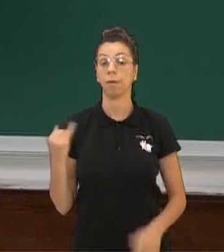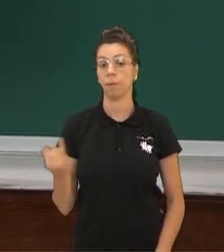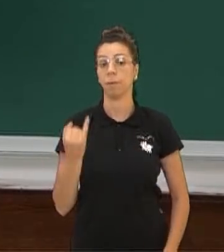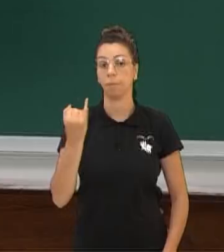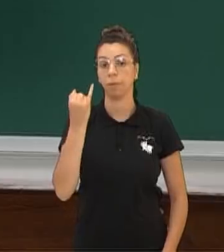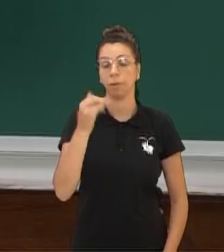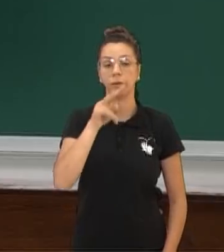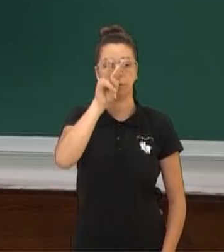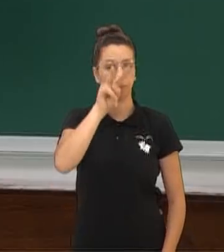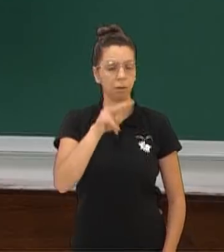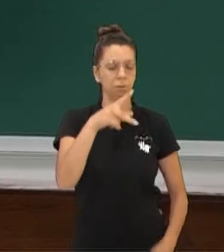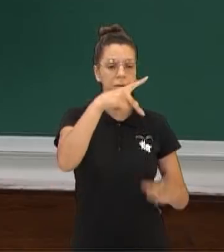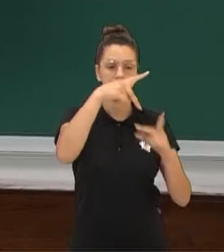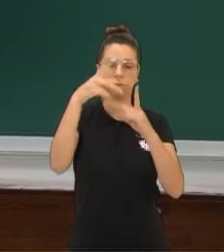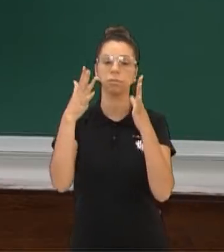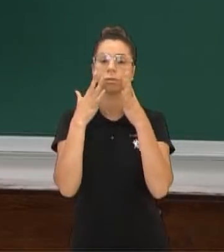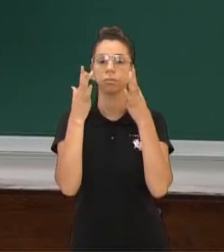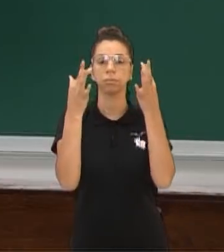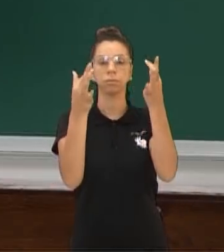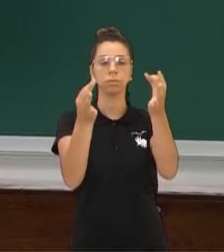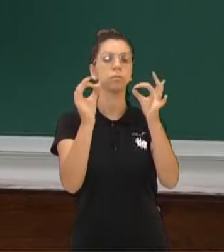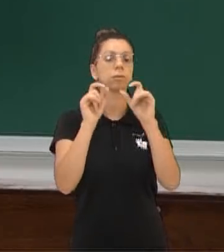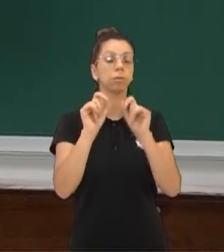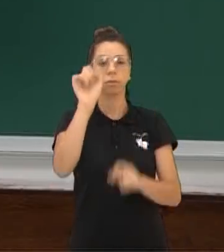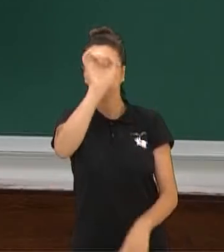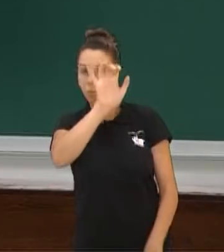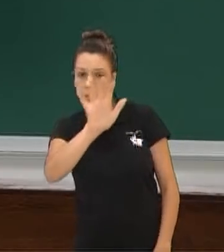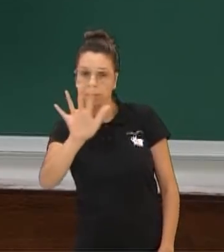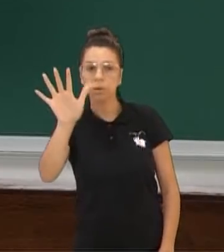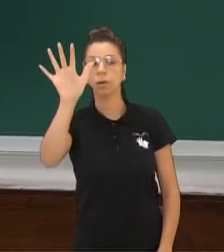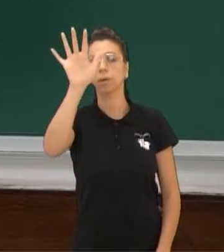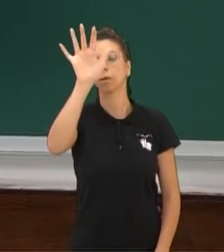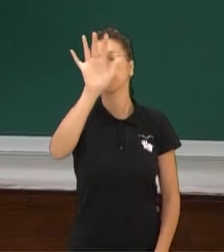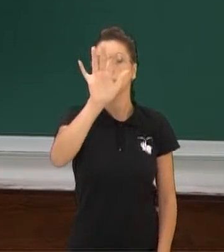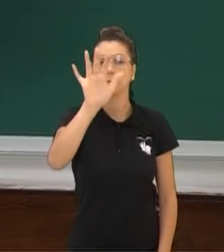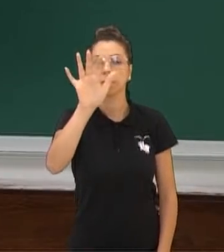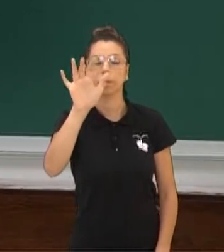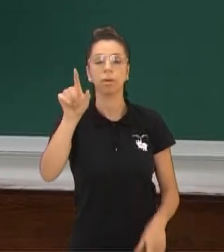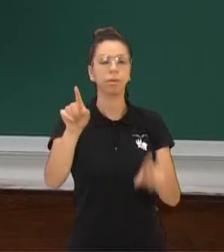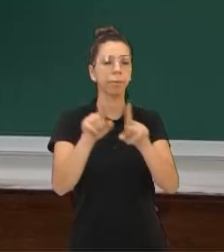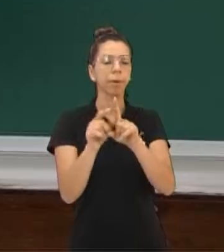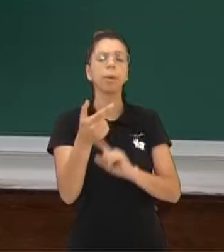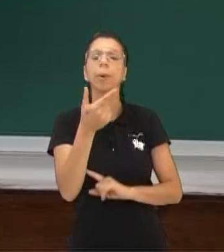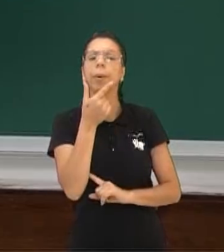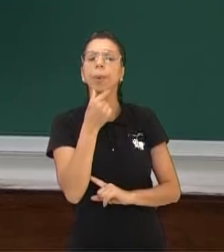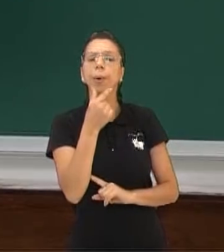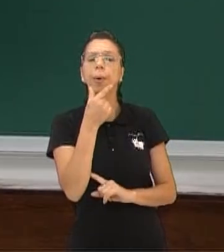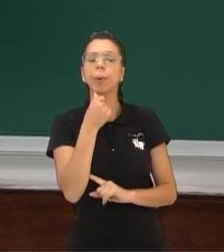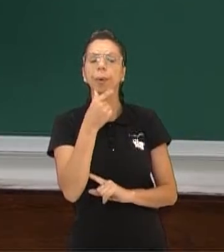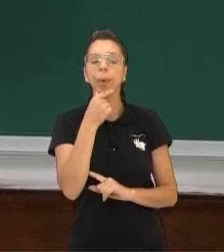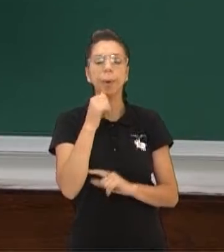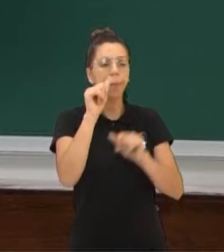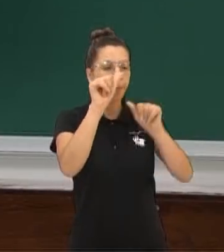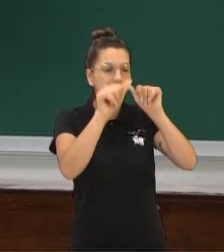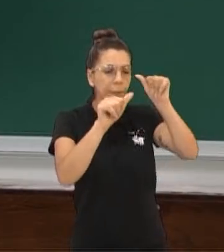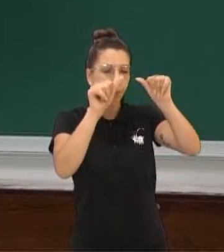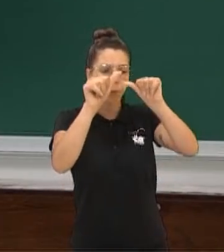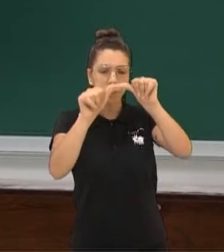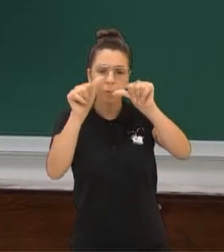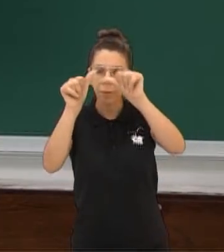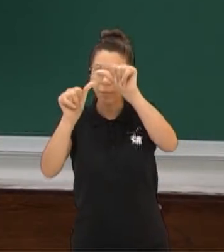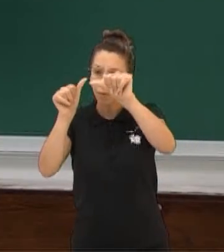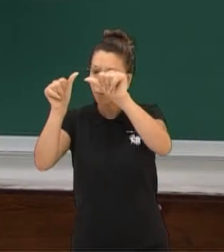lê uma tirinha, prestar atenção na imagem. Olha só a fisionomia dele, como muda até o final da